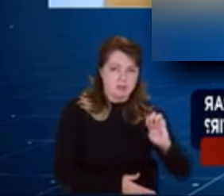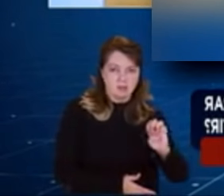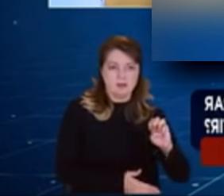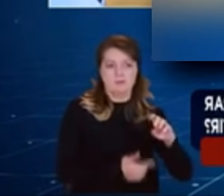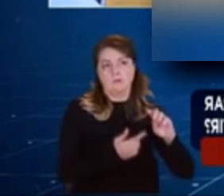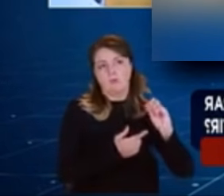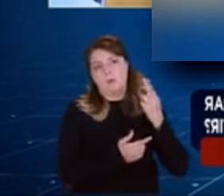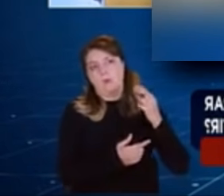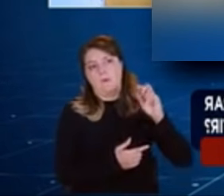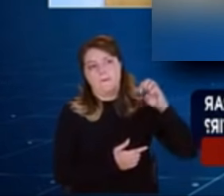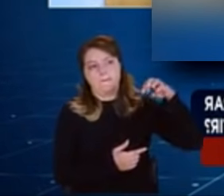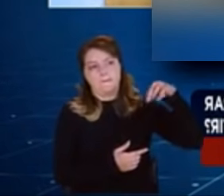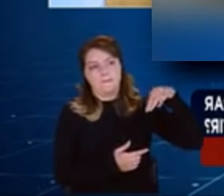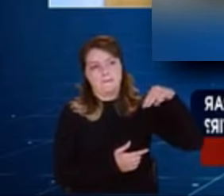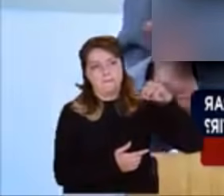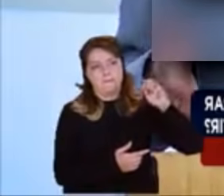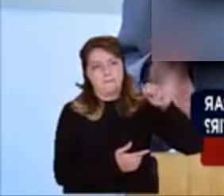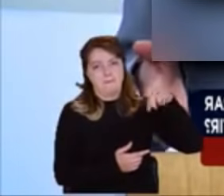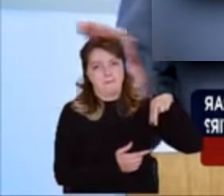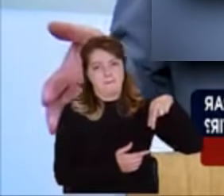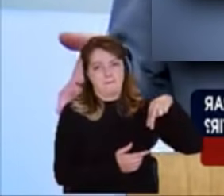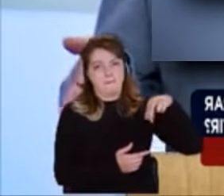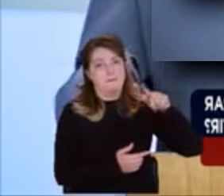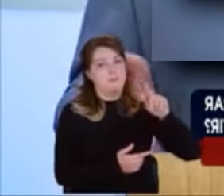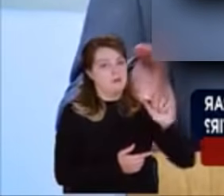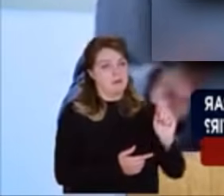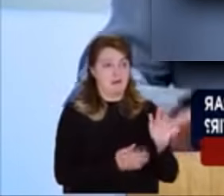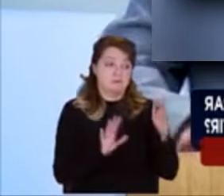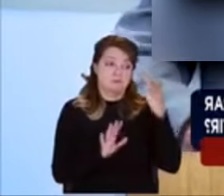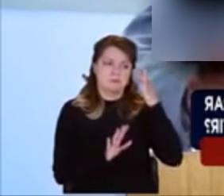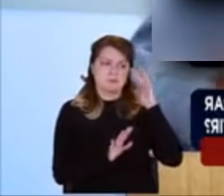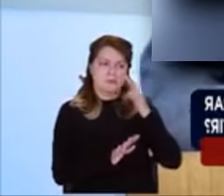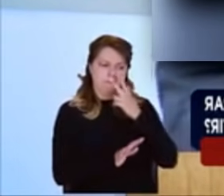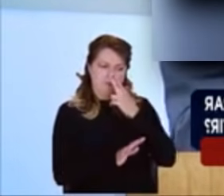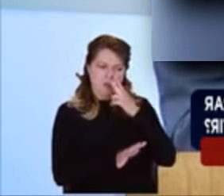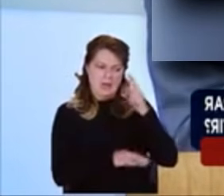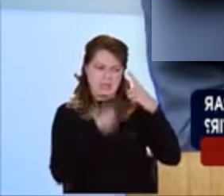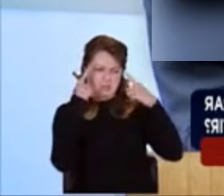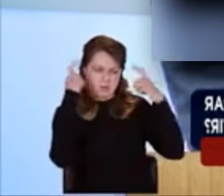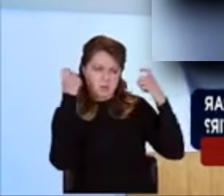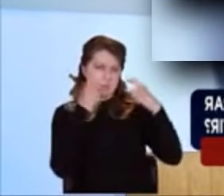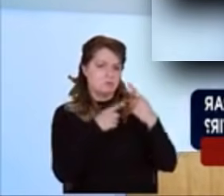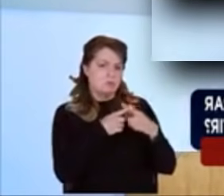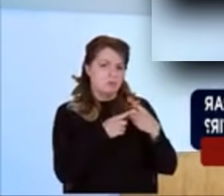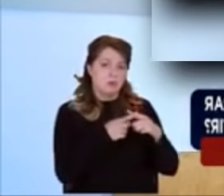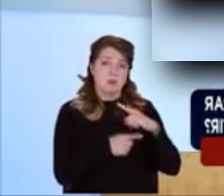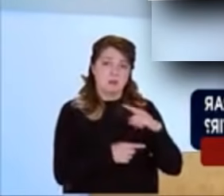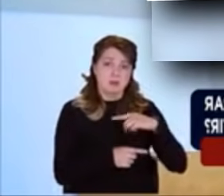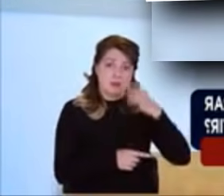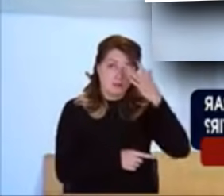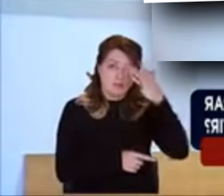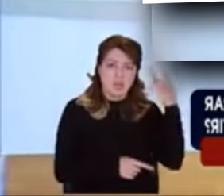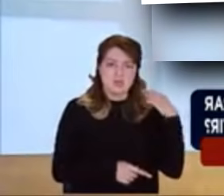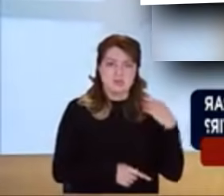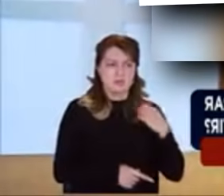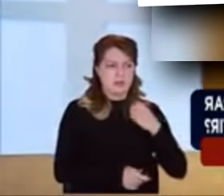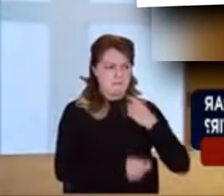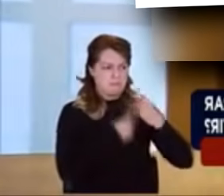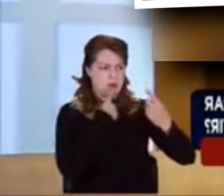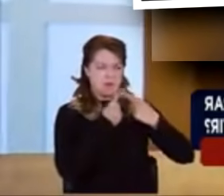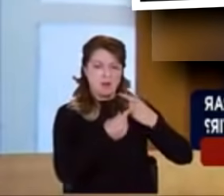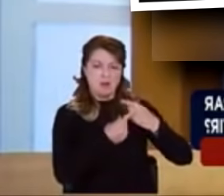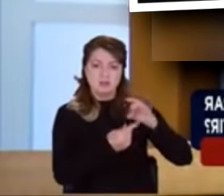Fala Que Eu Escuto, né? Pois acabam deixando a Record ligada à noite. Até no meu último vídeo sobre o assunto, eu vi que teve comentários muito likeados sobre isso,